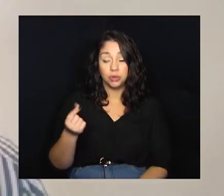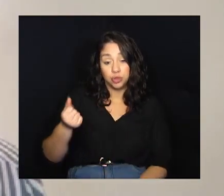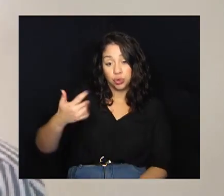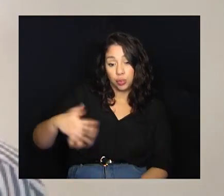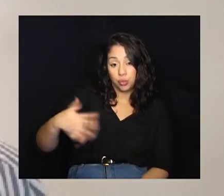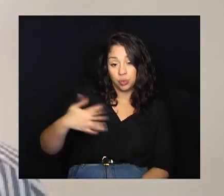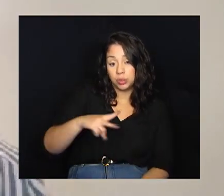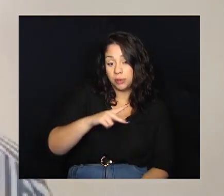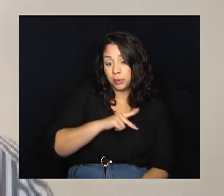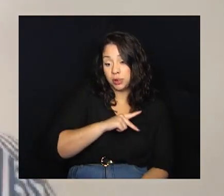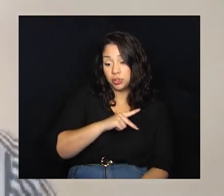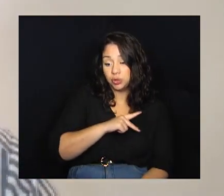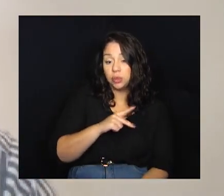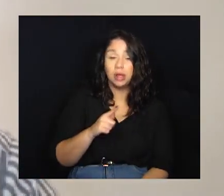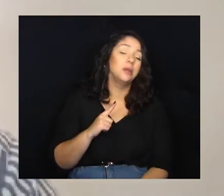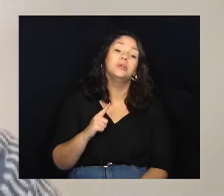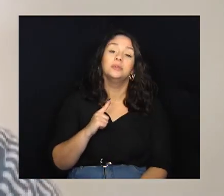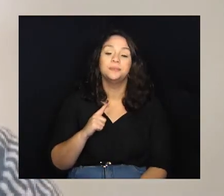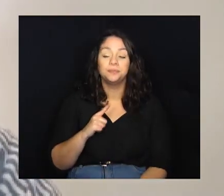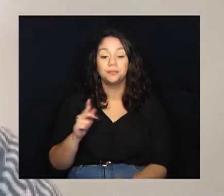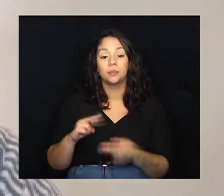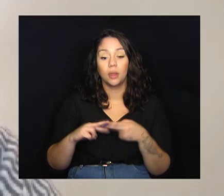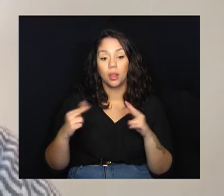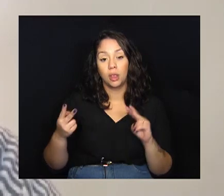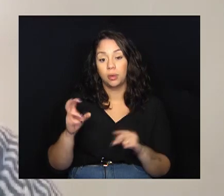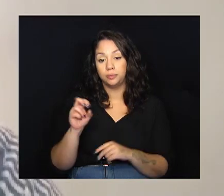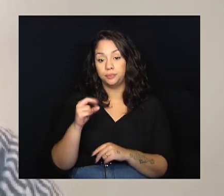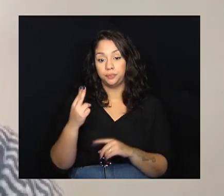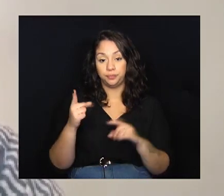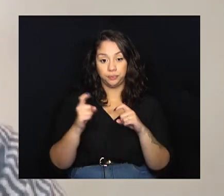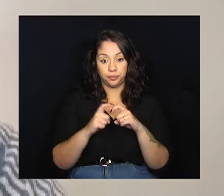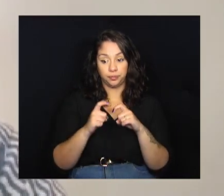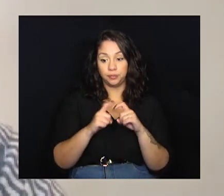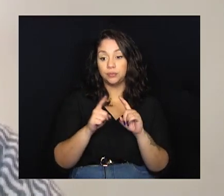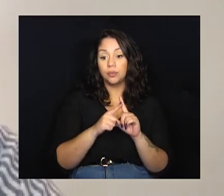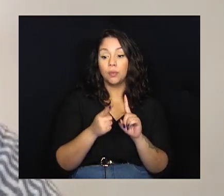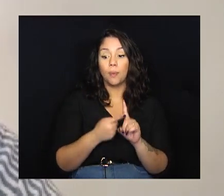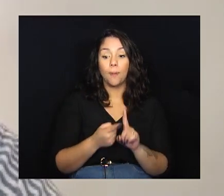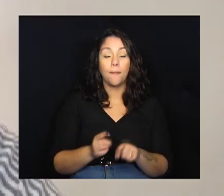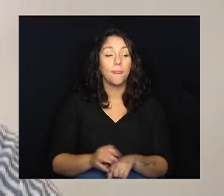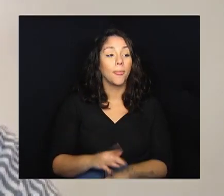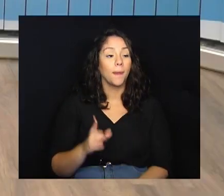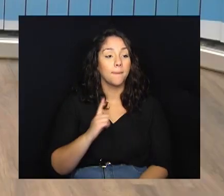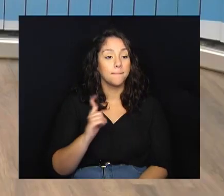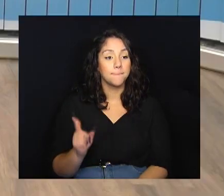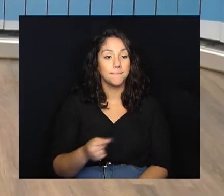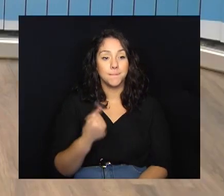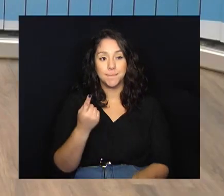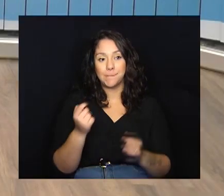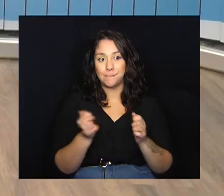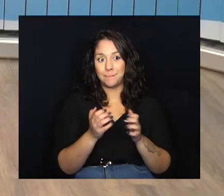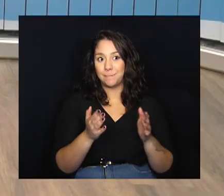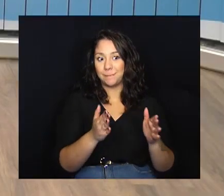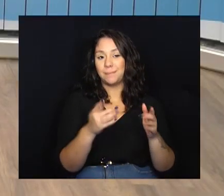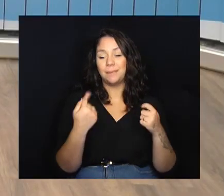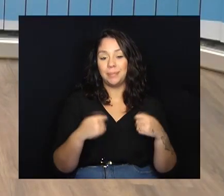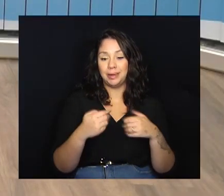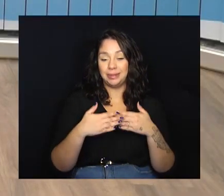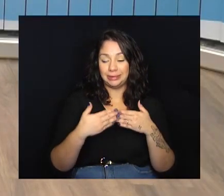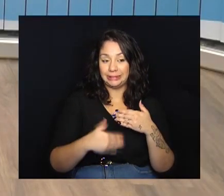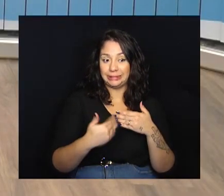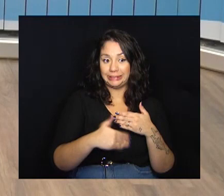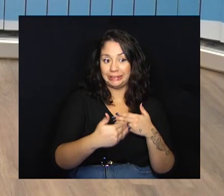privada particular de genética ou de medicina reprodutiva tá temos um caminho então a percorrer ainda para deixar